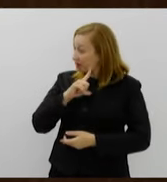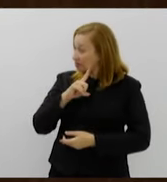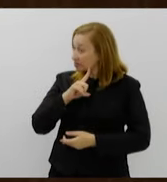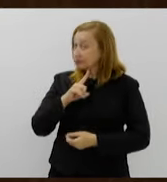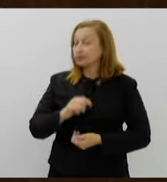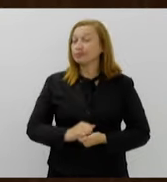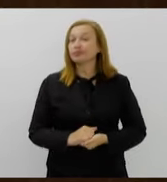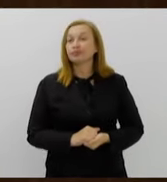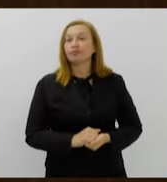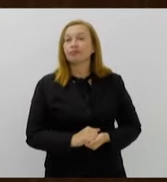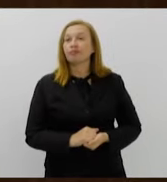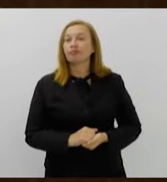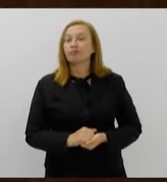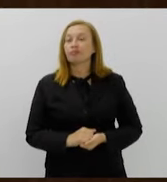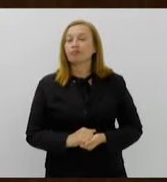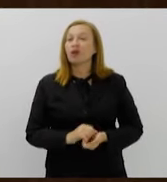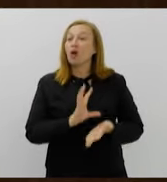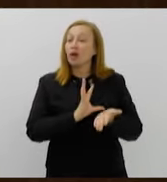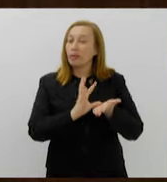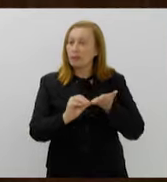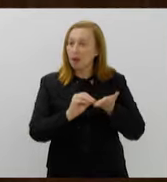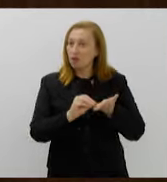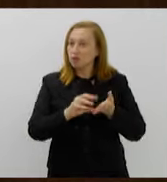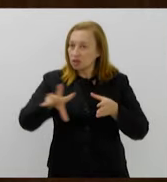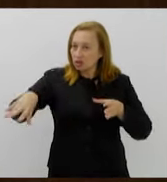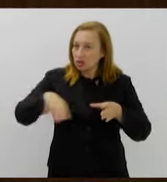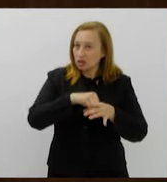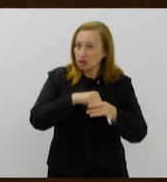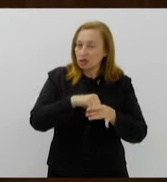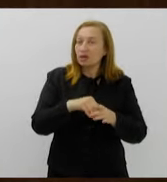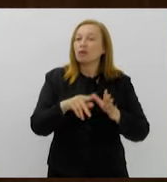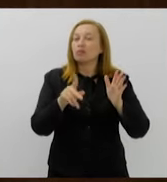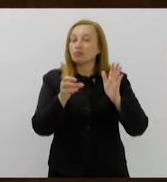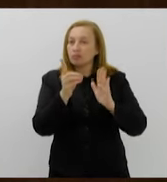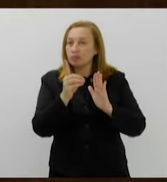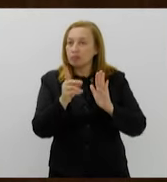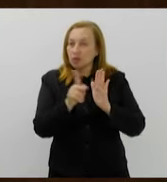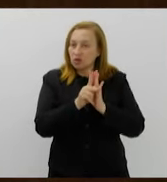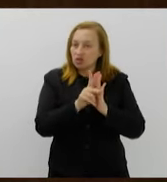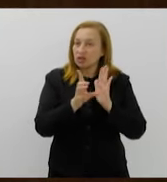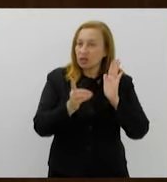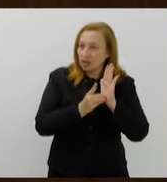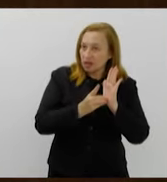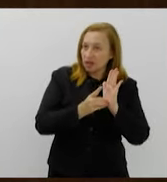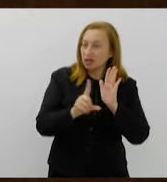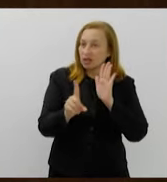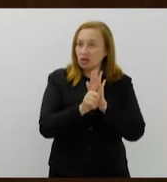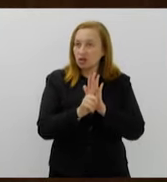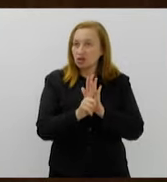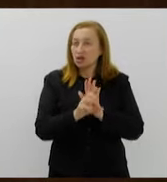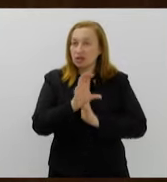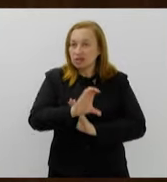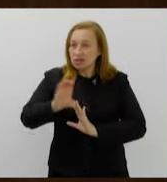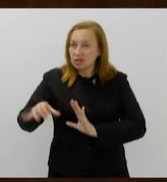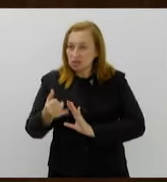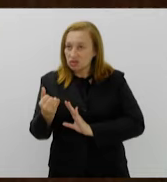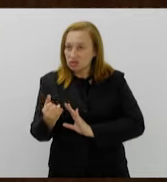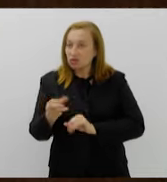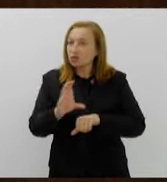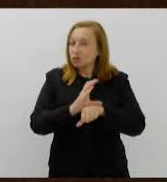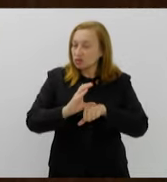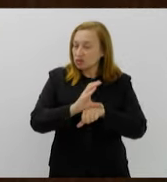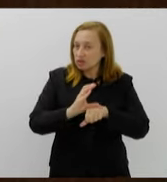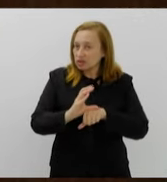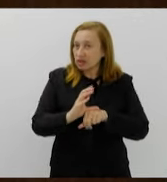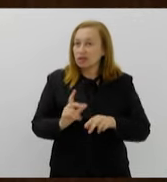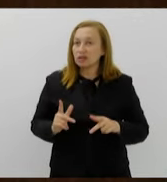peculiar colocar em Pauta projeto de decreto legislativo ouvindo a ccj pela constitucionalidade do